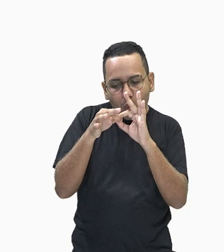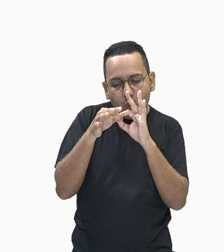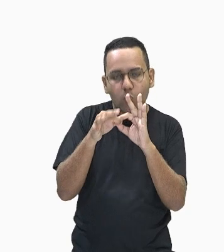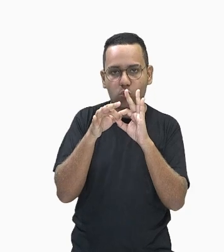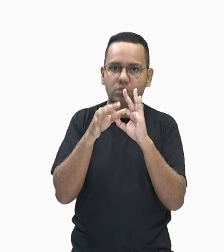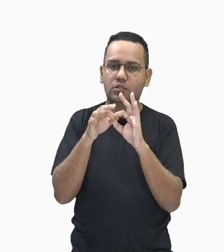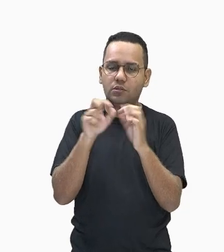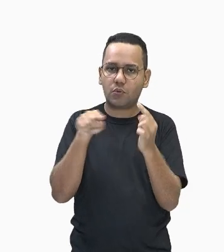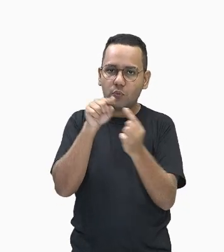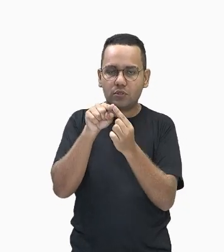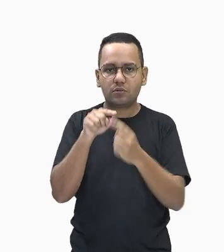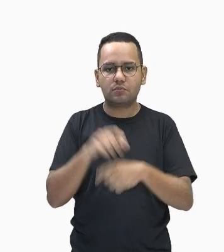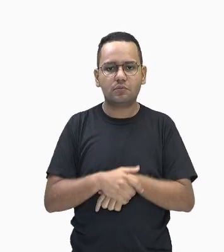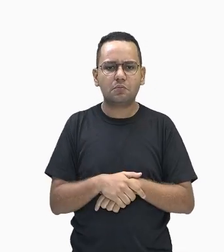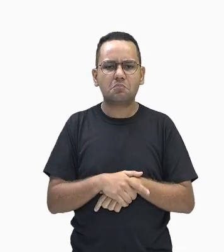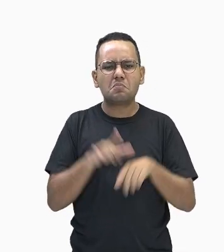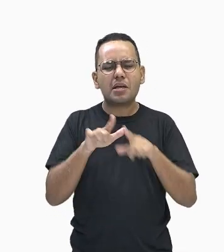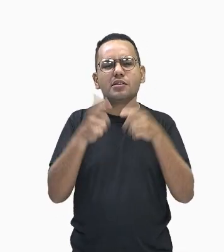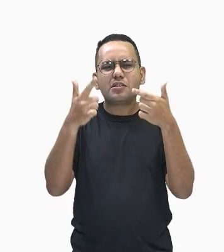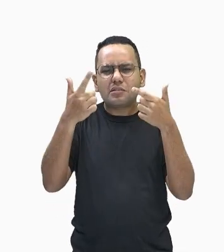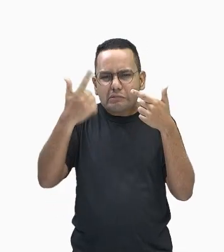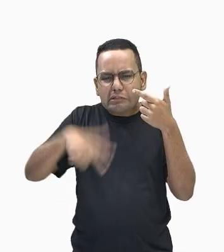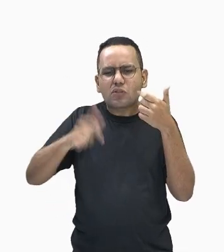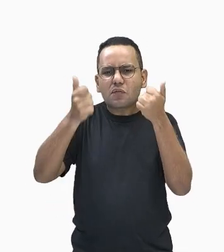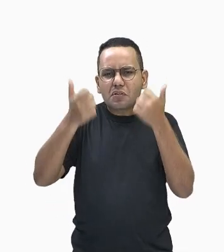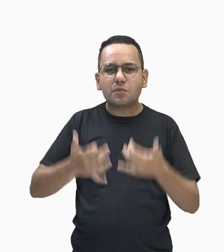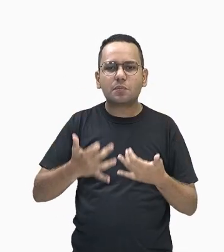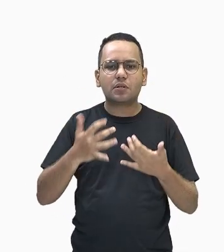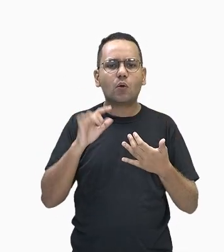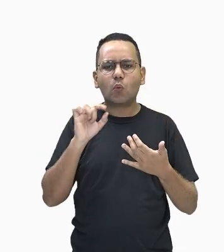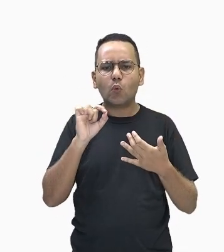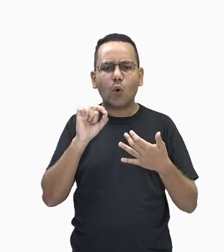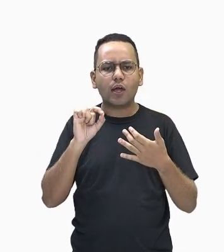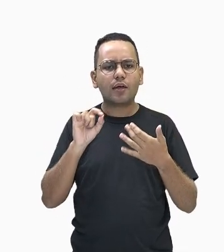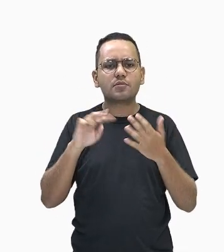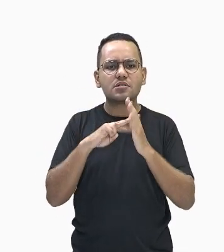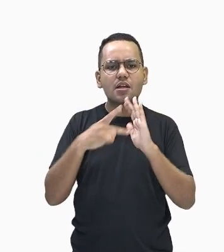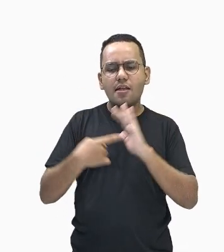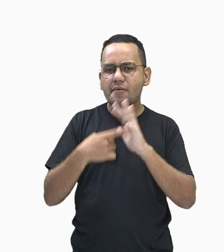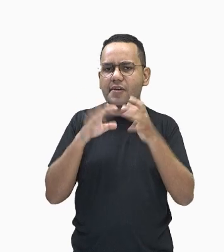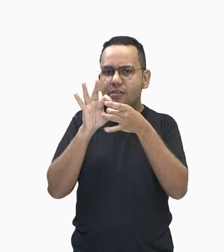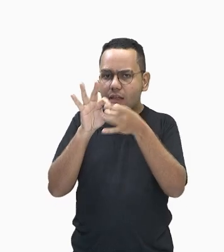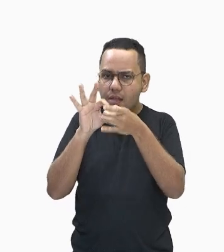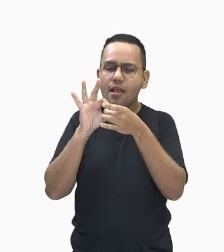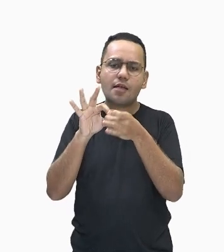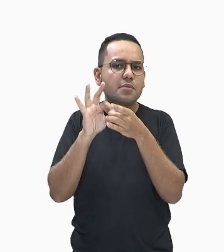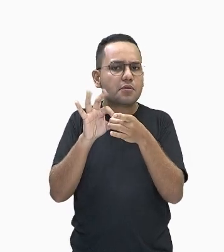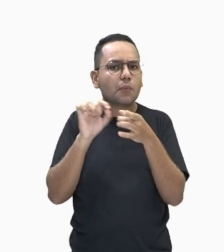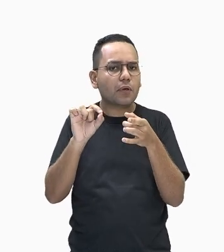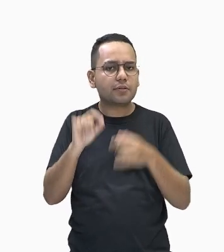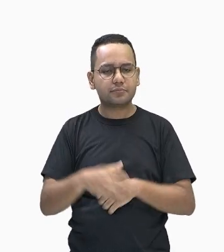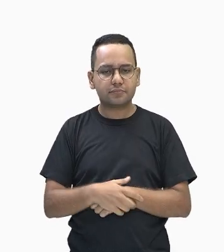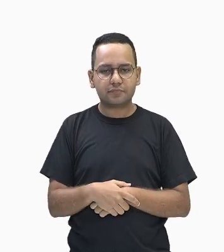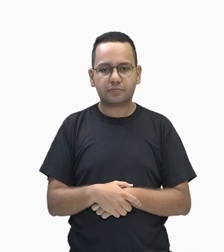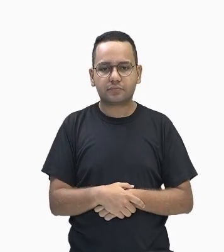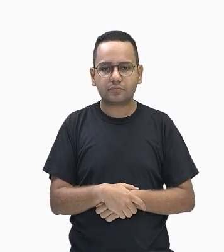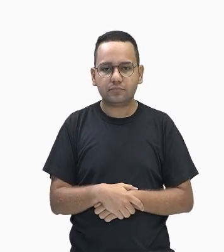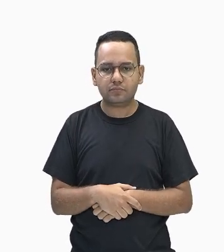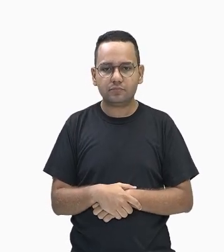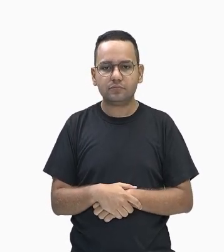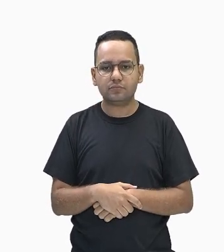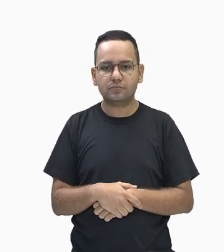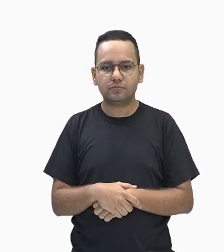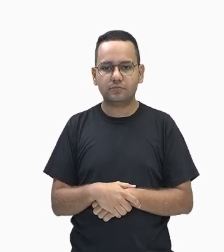Professor, por favor, traduza isso. O que é estreitamente ligadas à função do mesmo? Quer dizer que as células têm